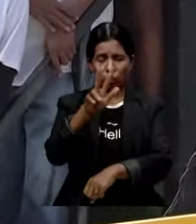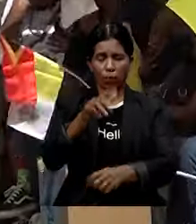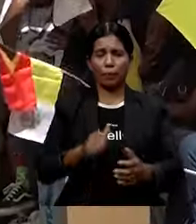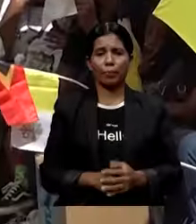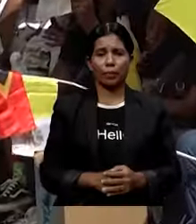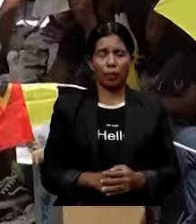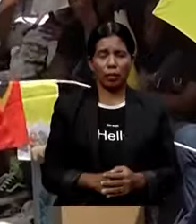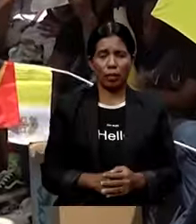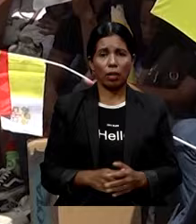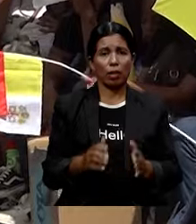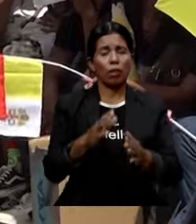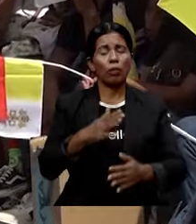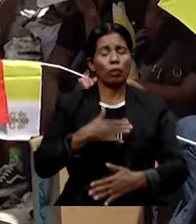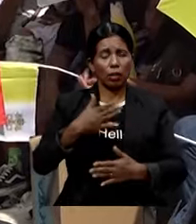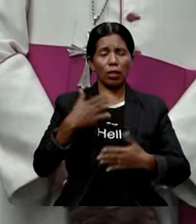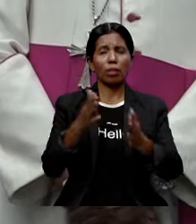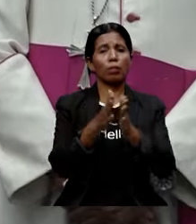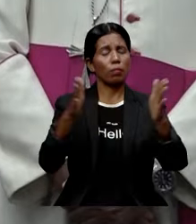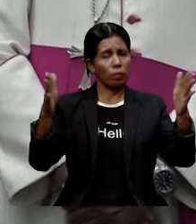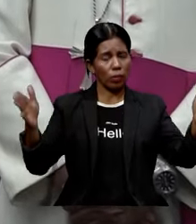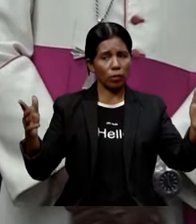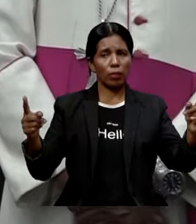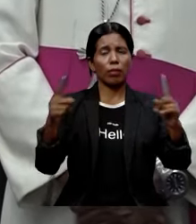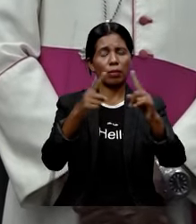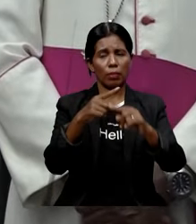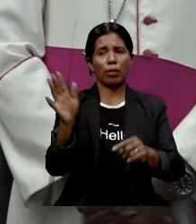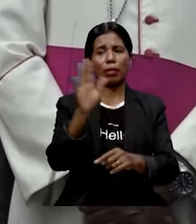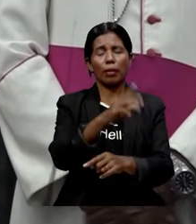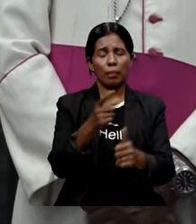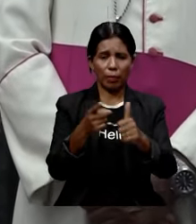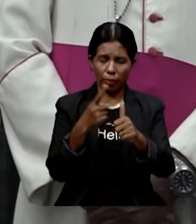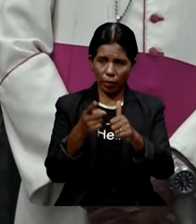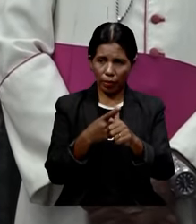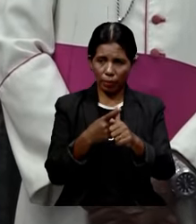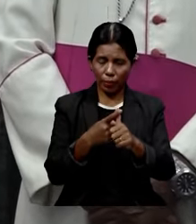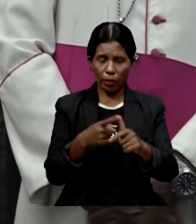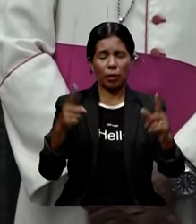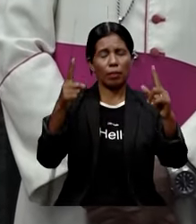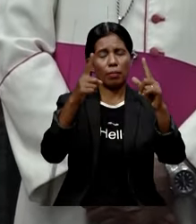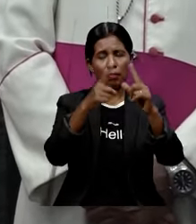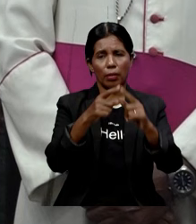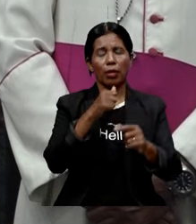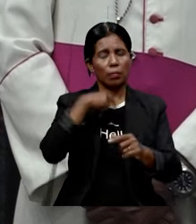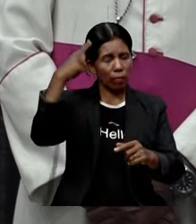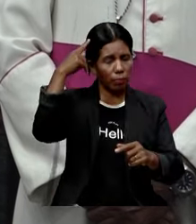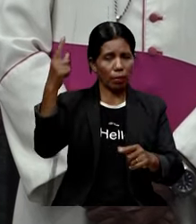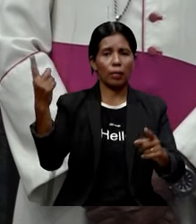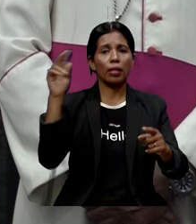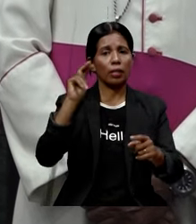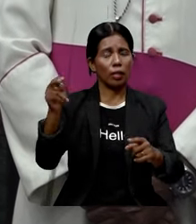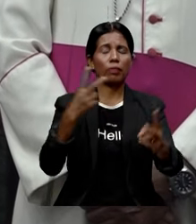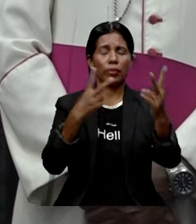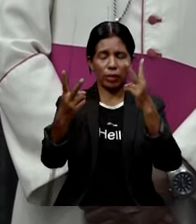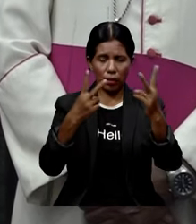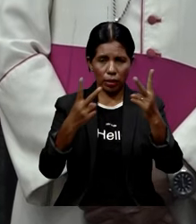grande alegria grande gratidão a Deus primeiro ao santo padre para a sua visita